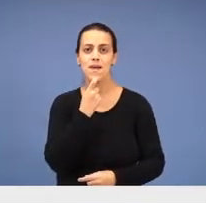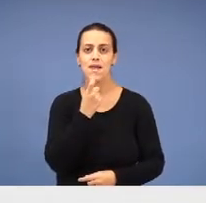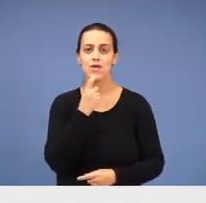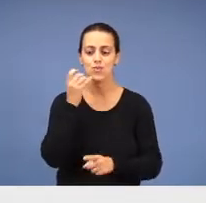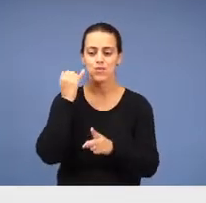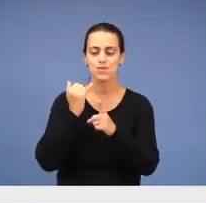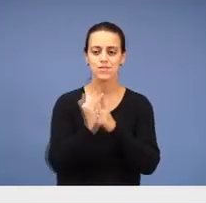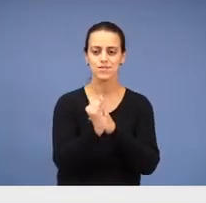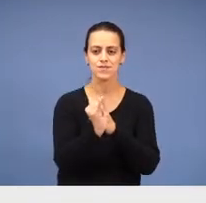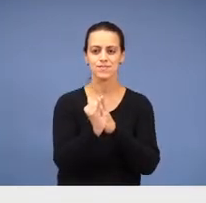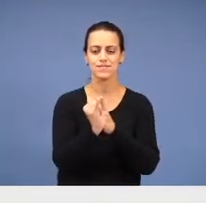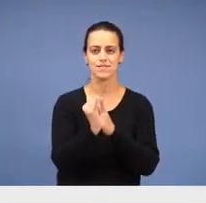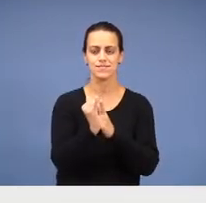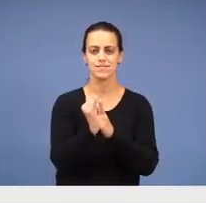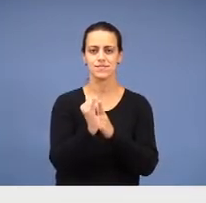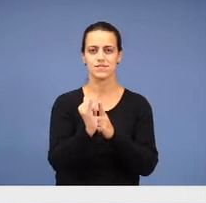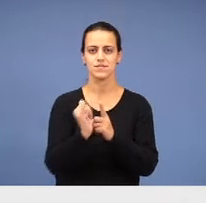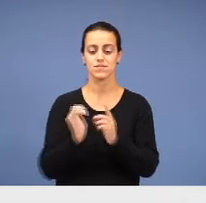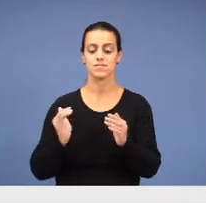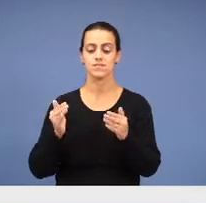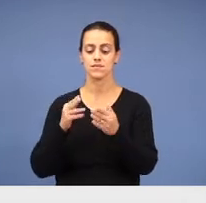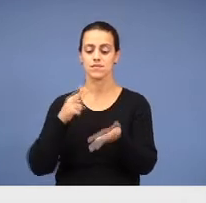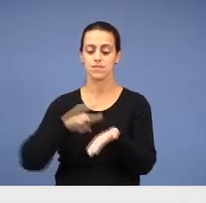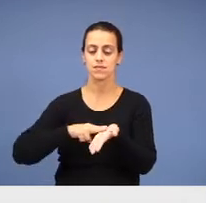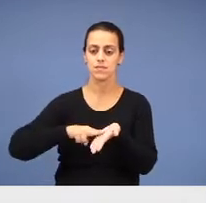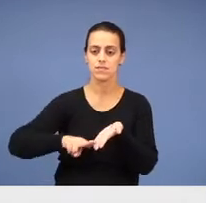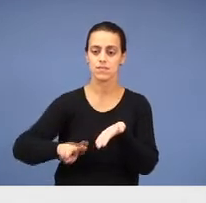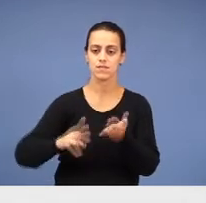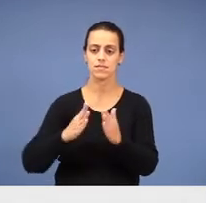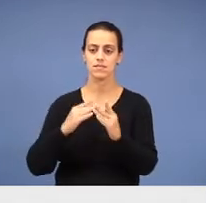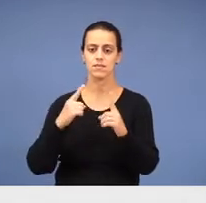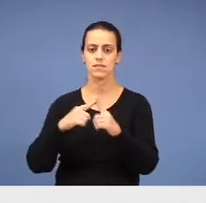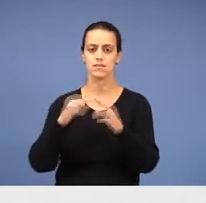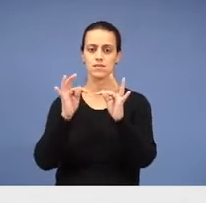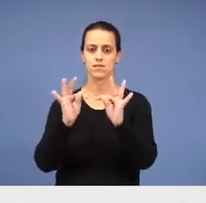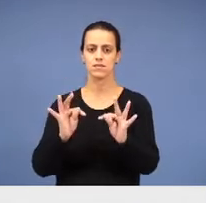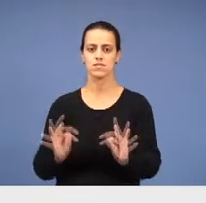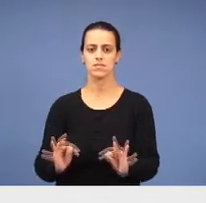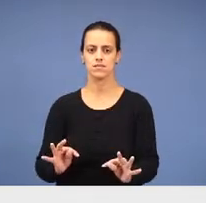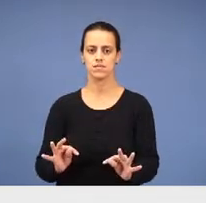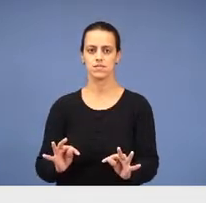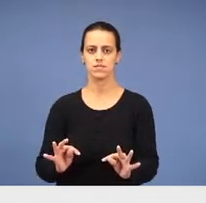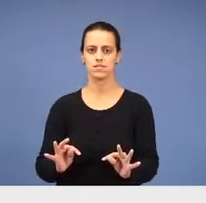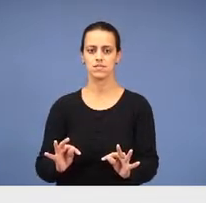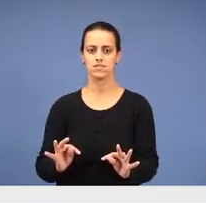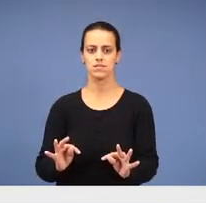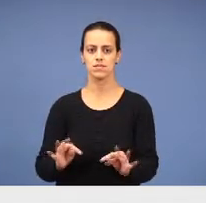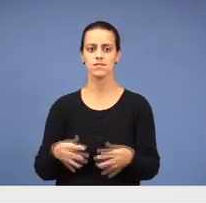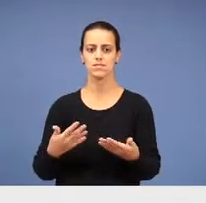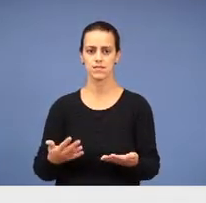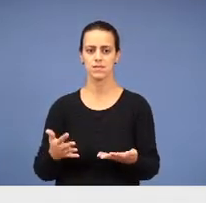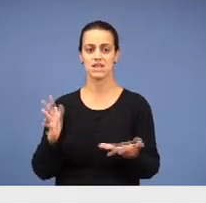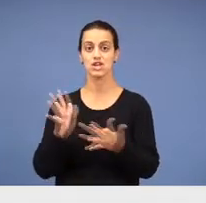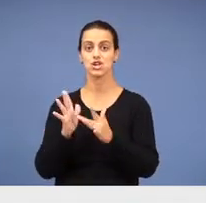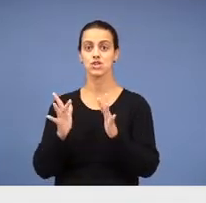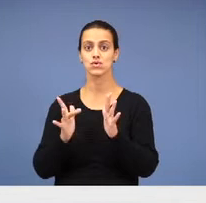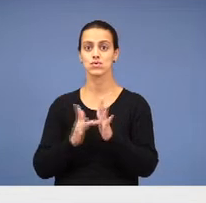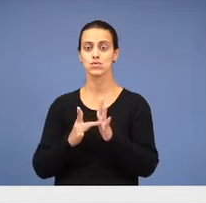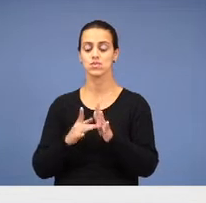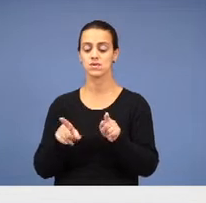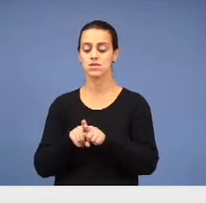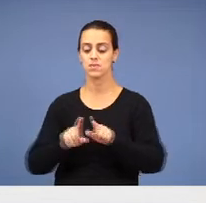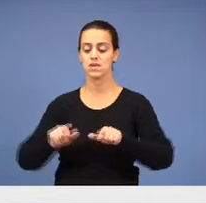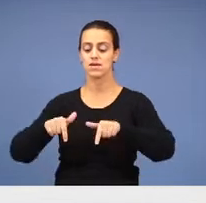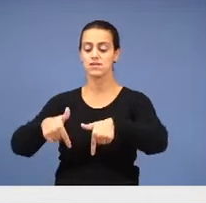assim, carta à igreja de Tiatira, muito bem. Jesus e sua ação, qual é o texto, a ação de Jesus, a sua